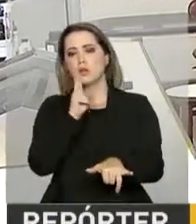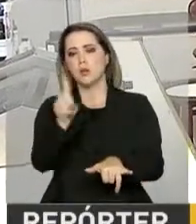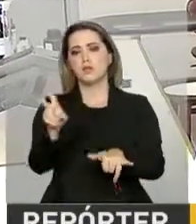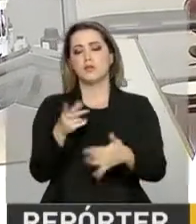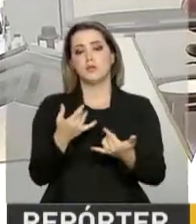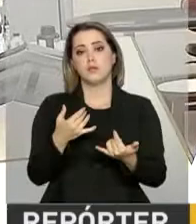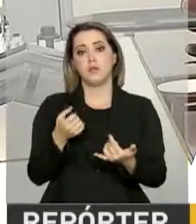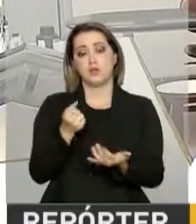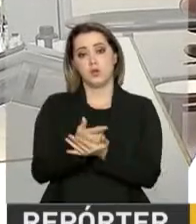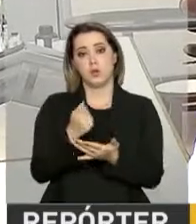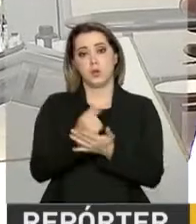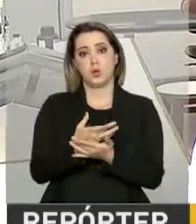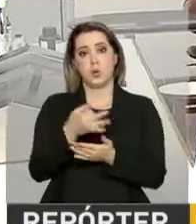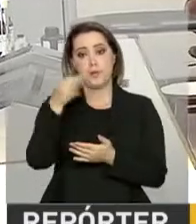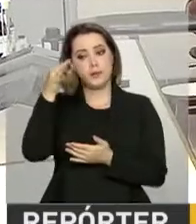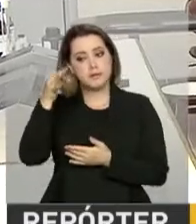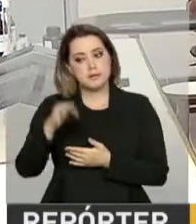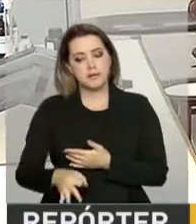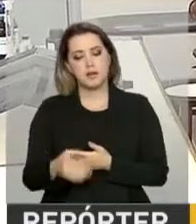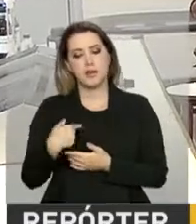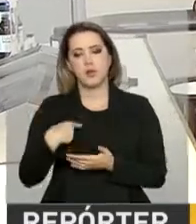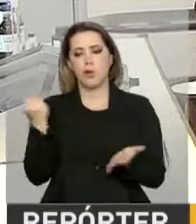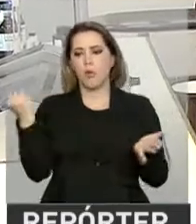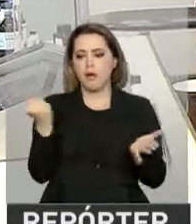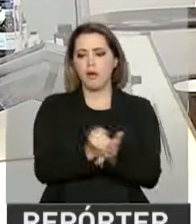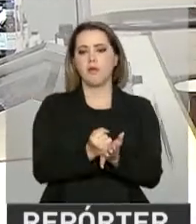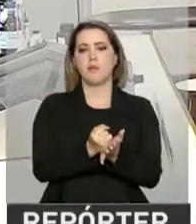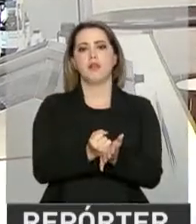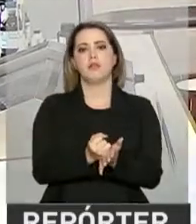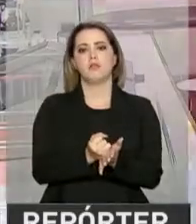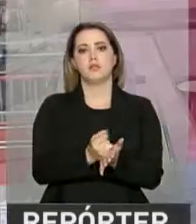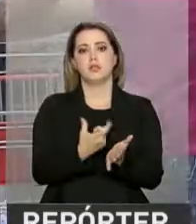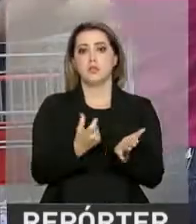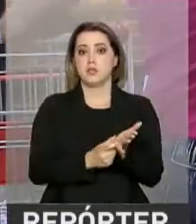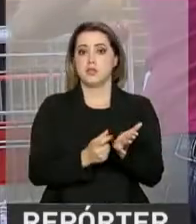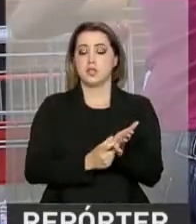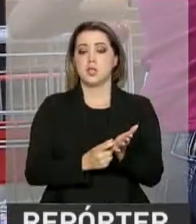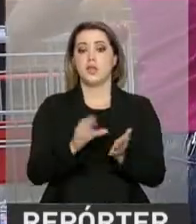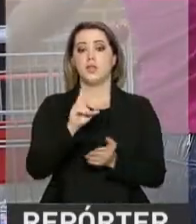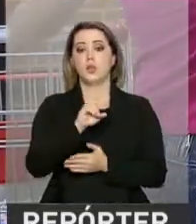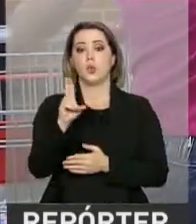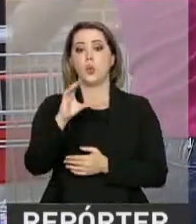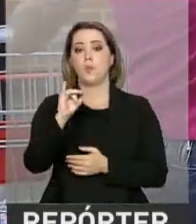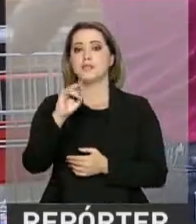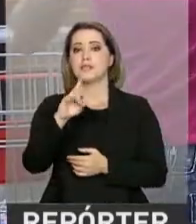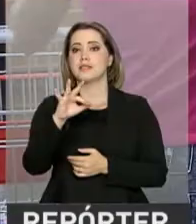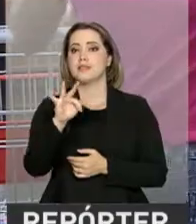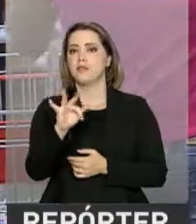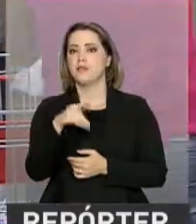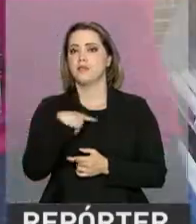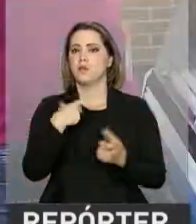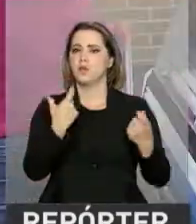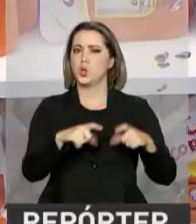a compra de produtos certificados, que são produtos que possuem o CIF, e fazer a compra em